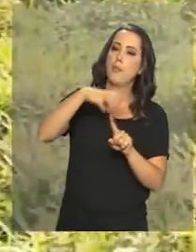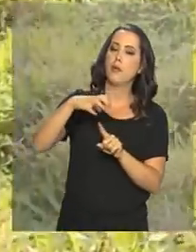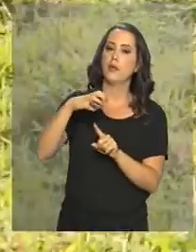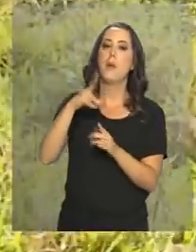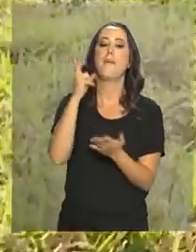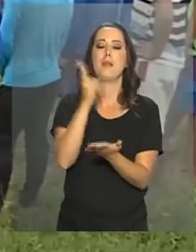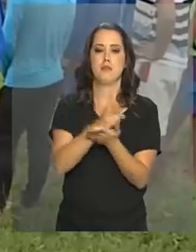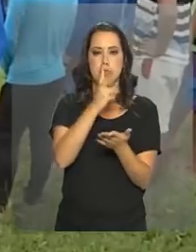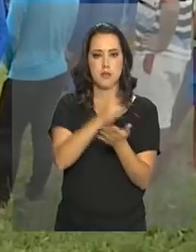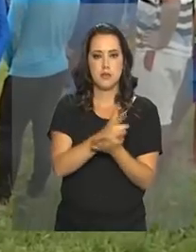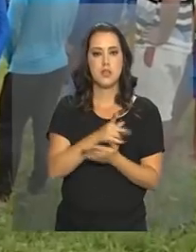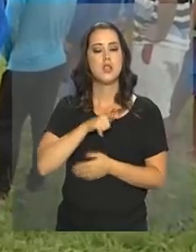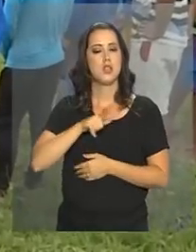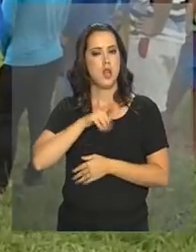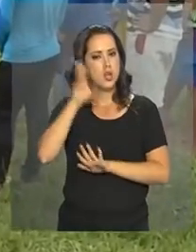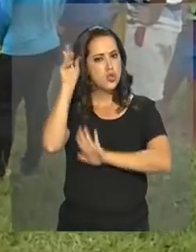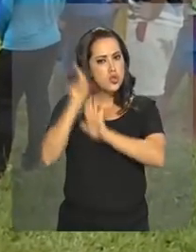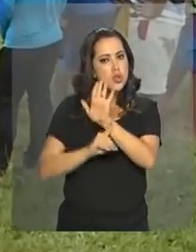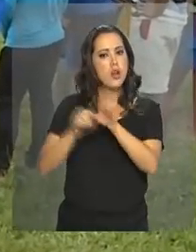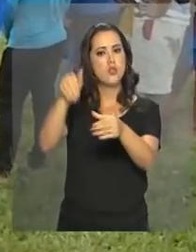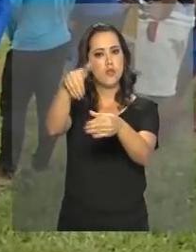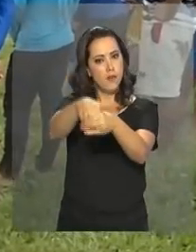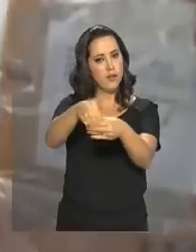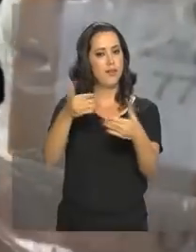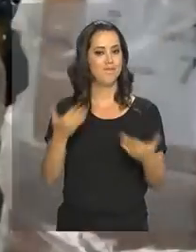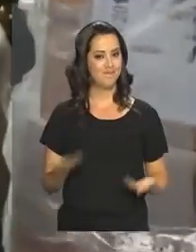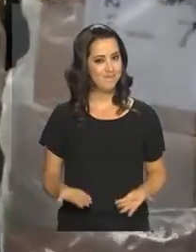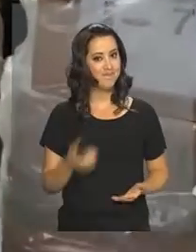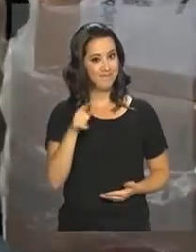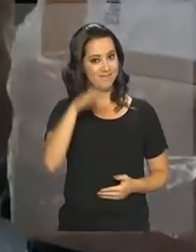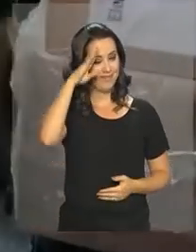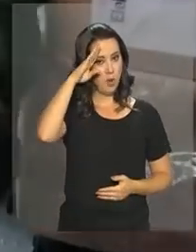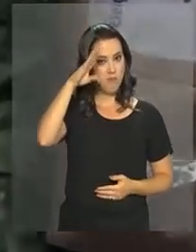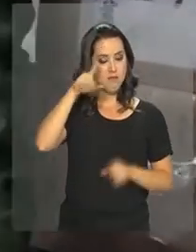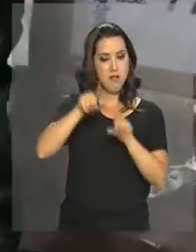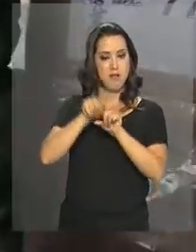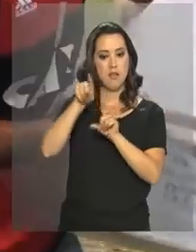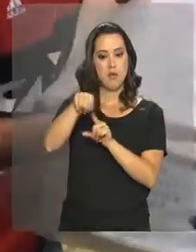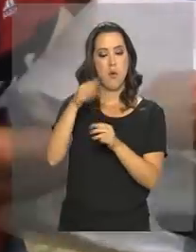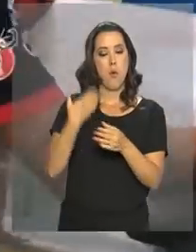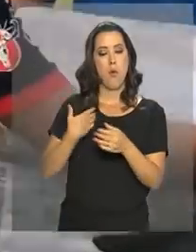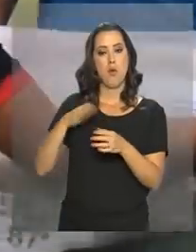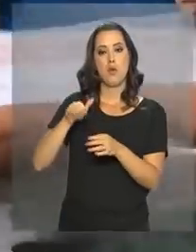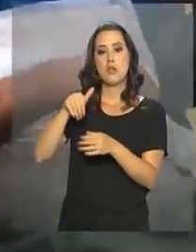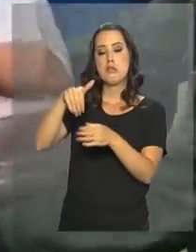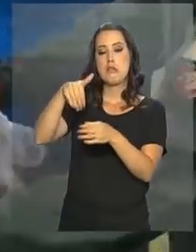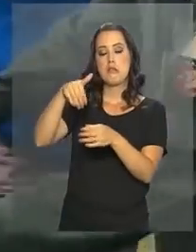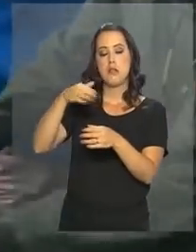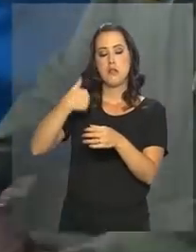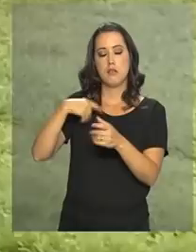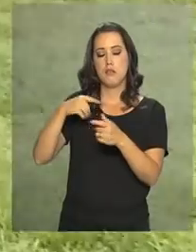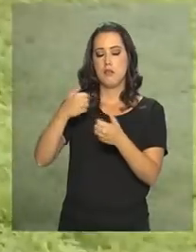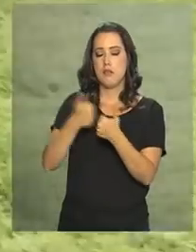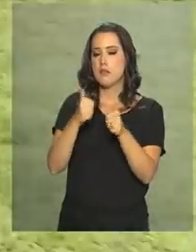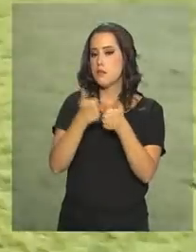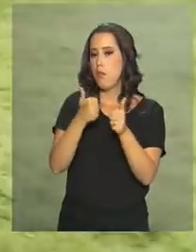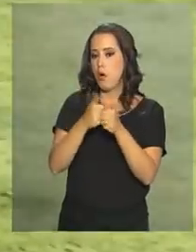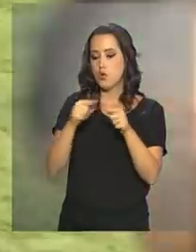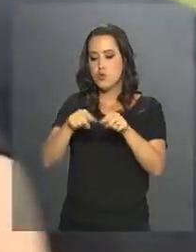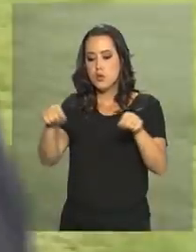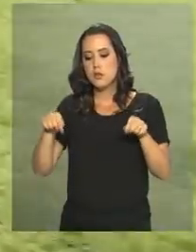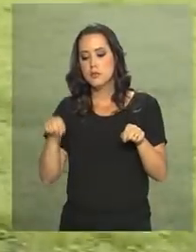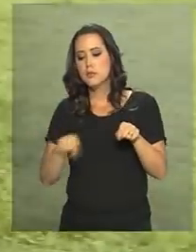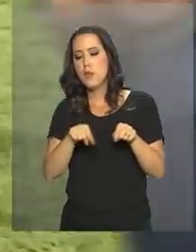nestas eleições. Helicópteros da Força Aérea Brasileira transportam urnas, mesários e agentes de segurança